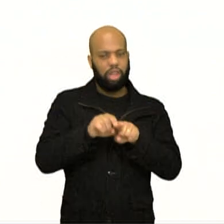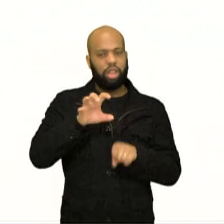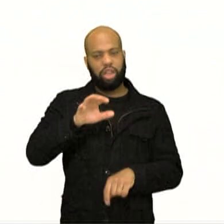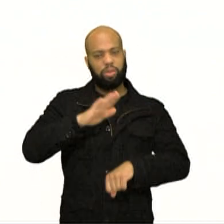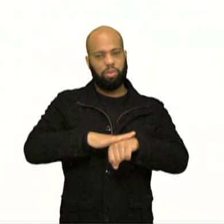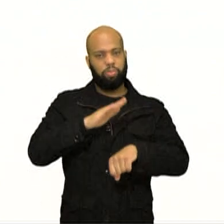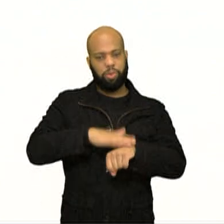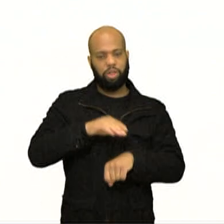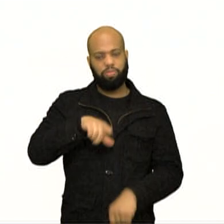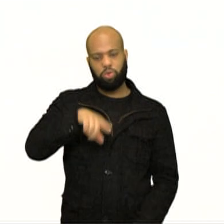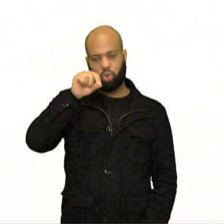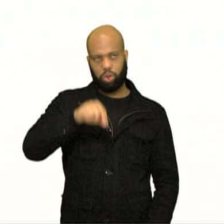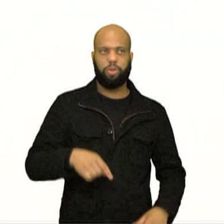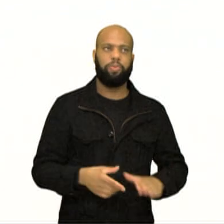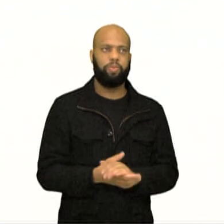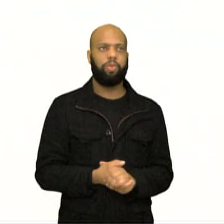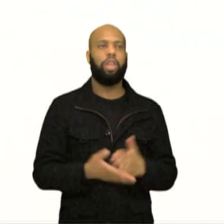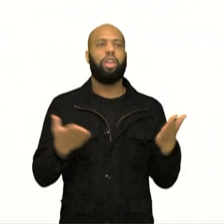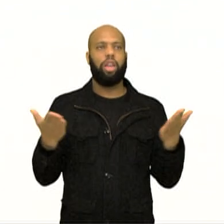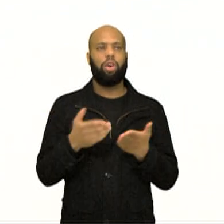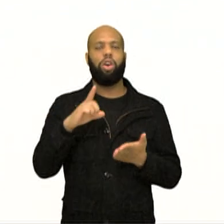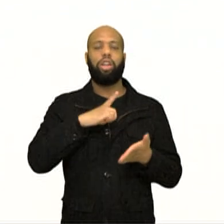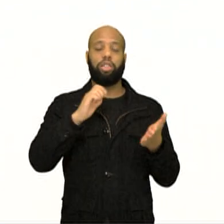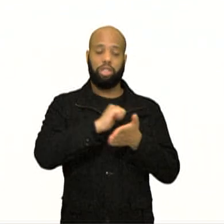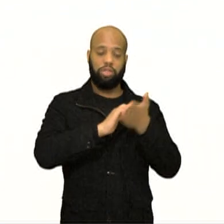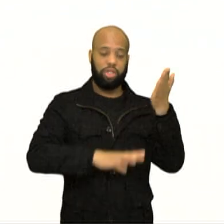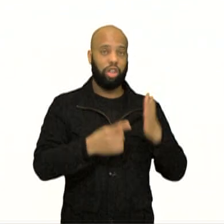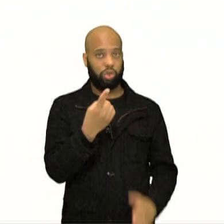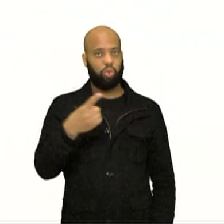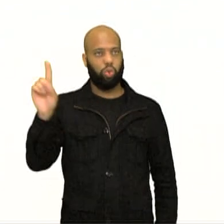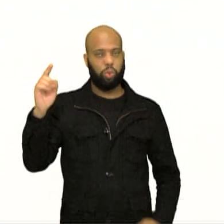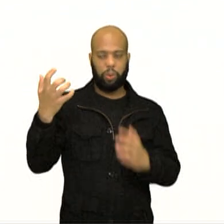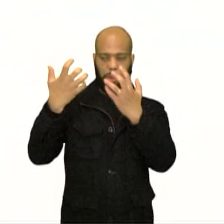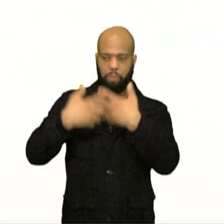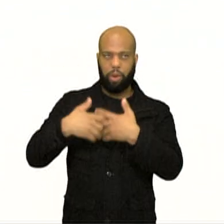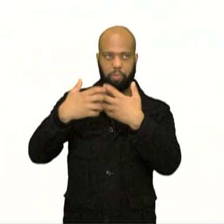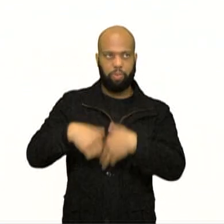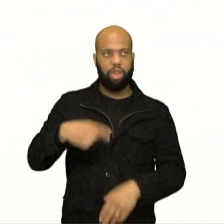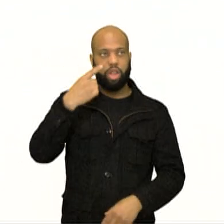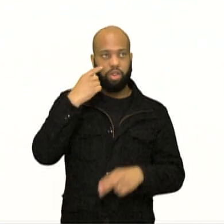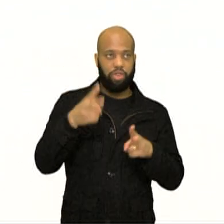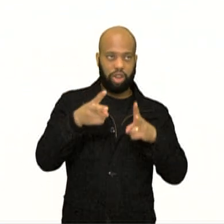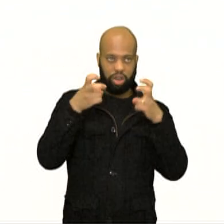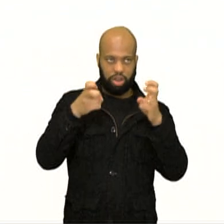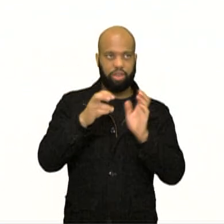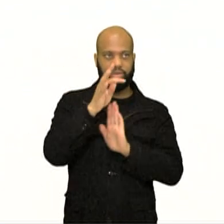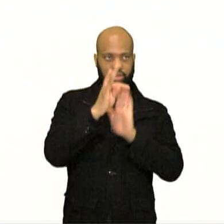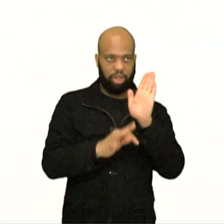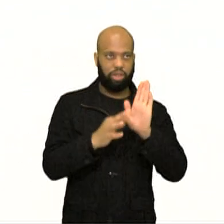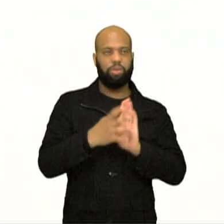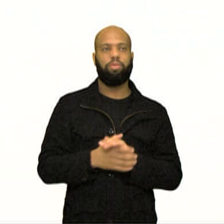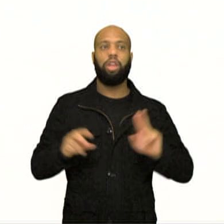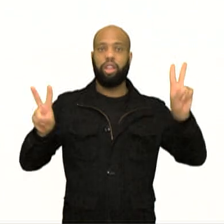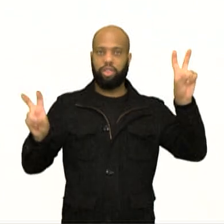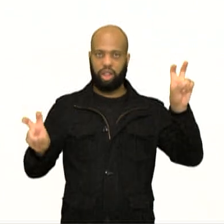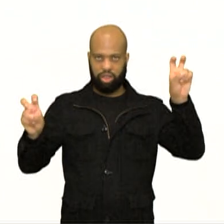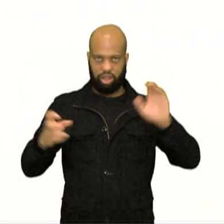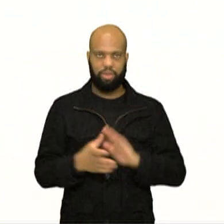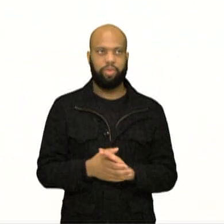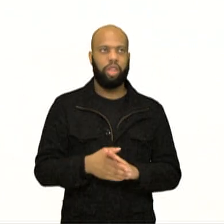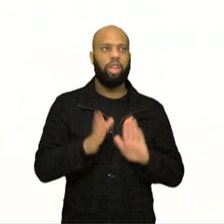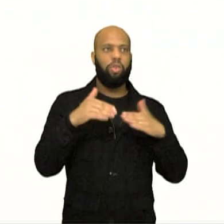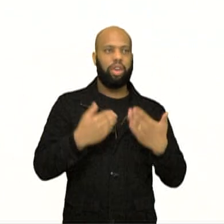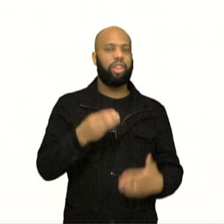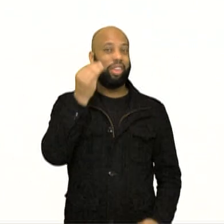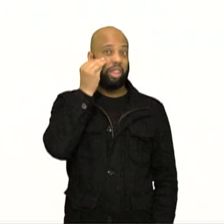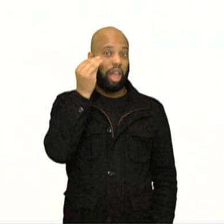momento delicado. Agora sim, a nossa última reflexão. Observem o recorte, sempre entre aspas. Os testes